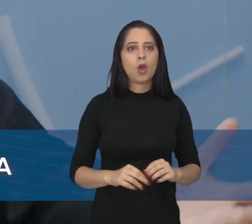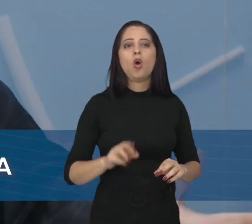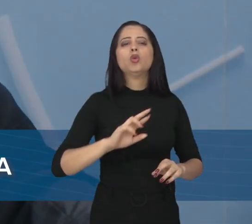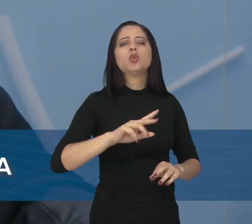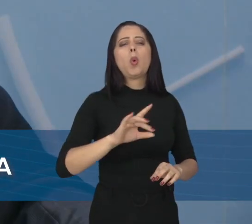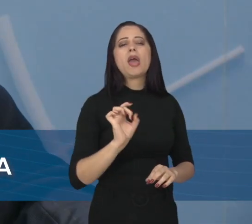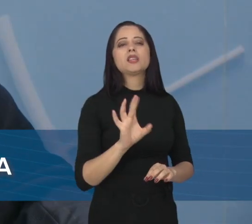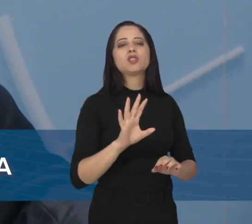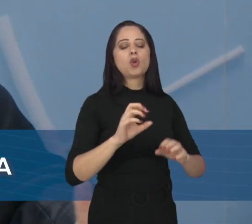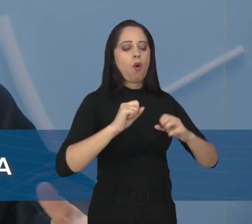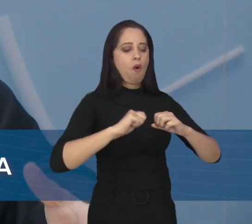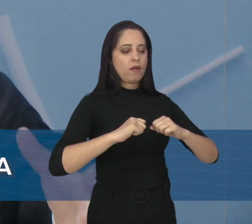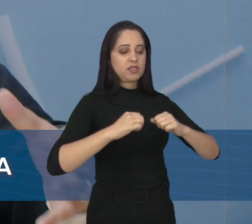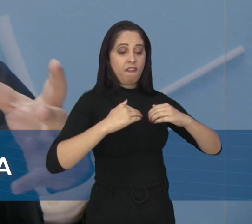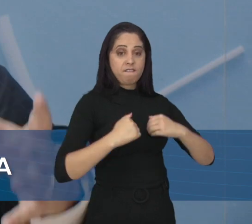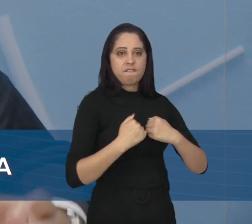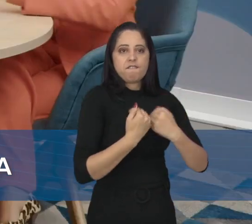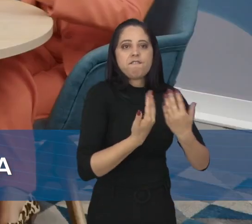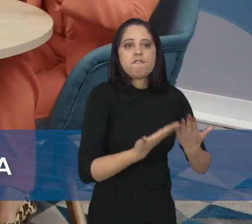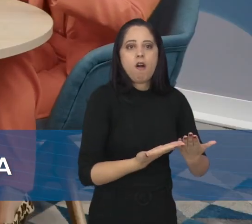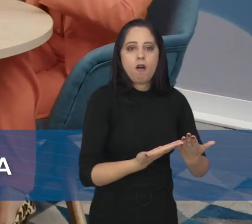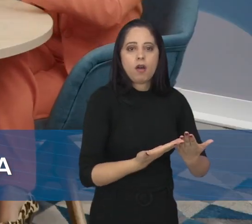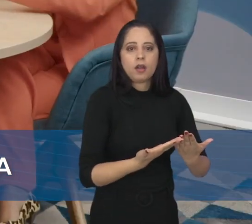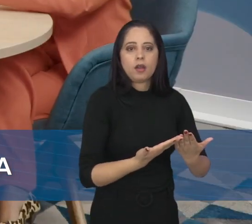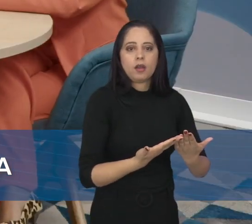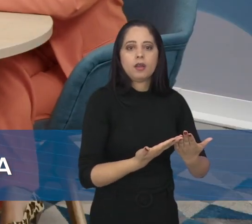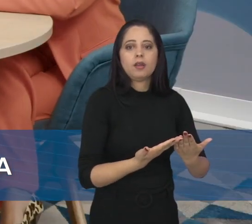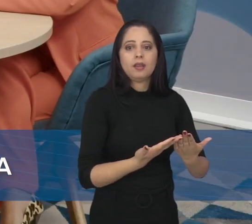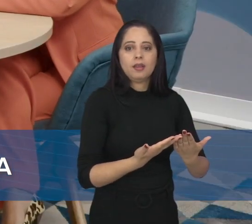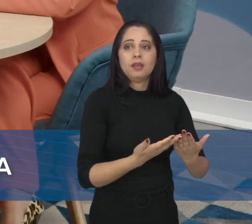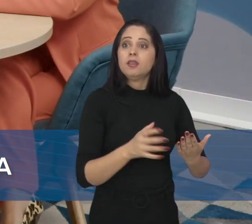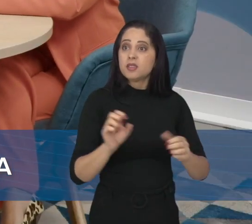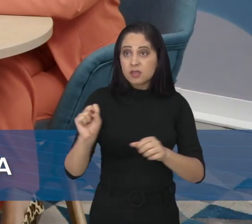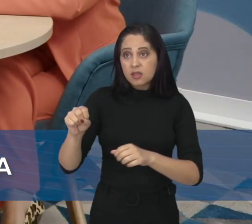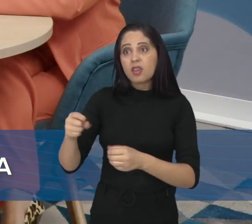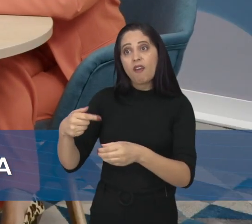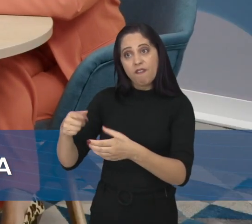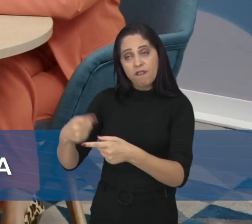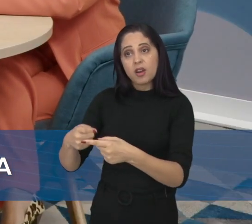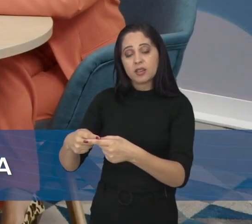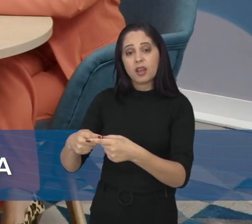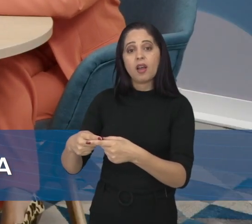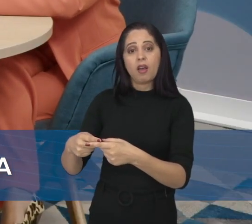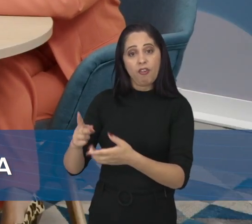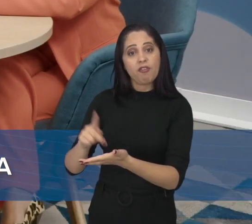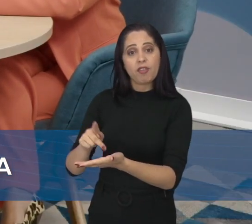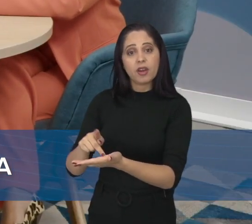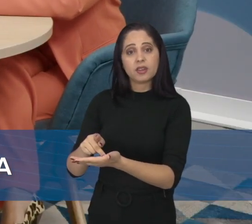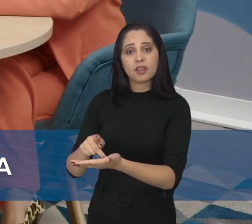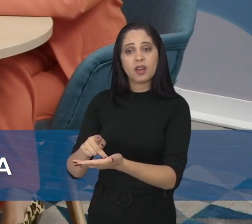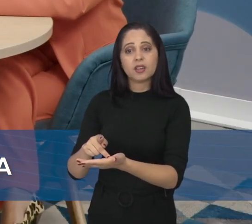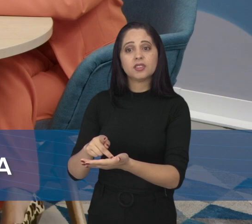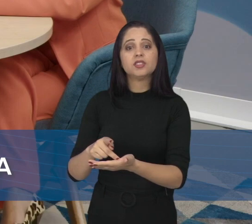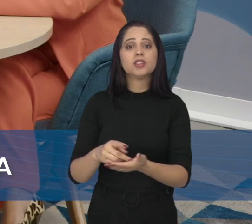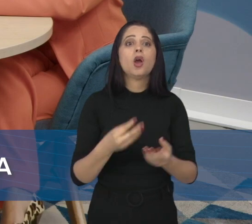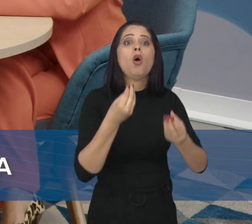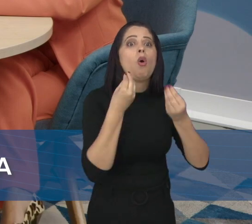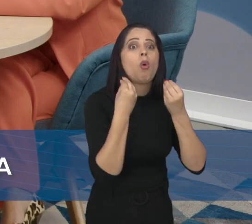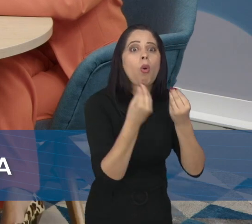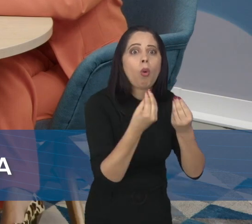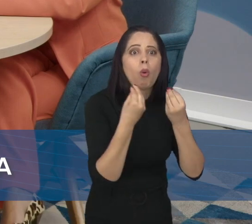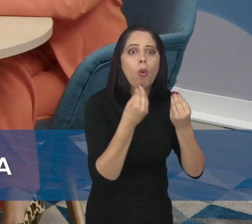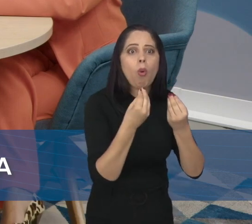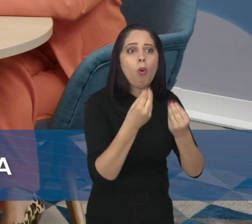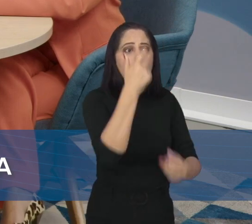externo, mas... no foro íntimo, né? Aquilo que o Fábio fala, o sequestro da subjetividade. Como é que eu não